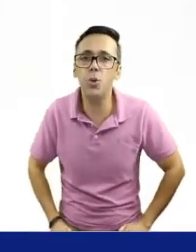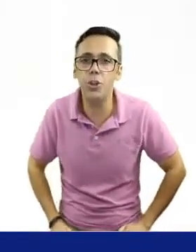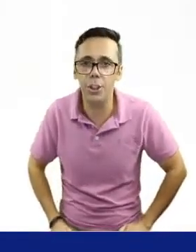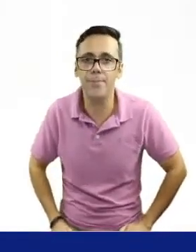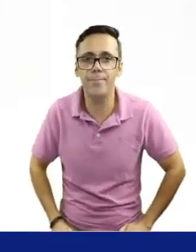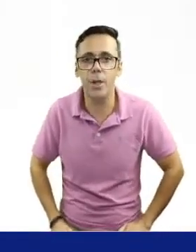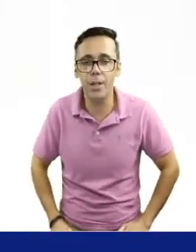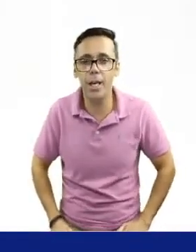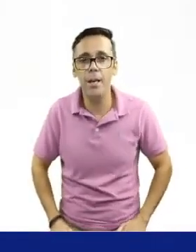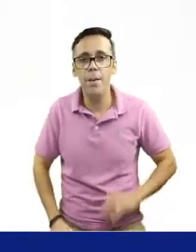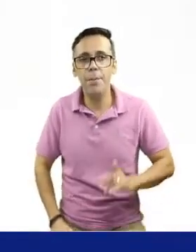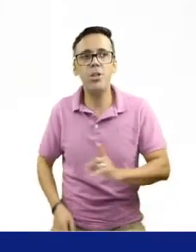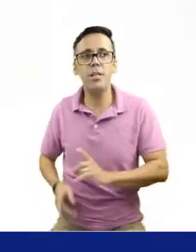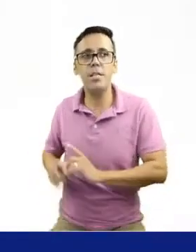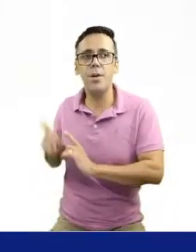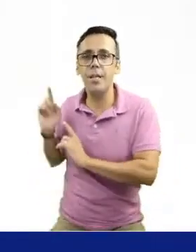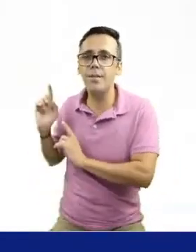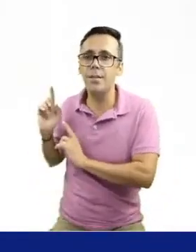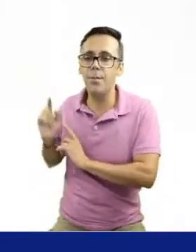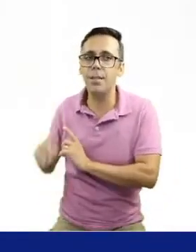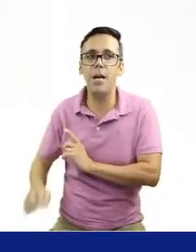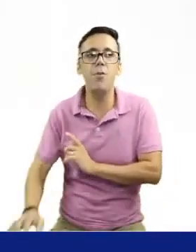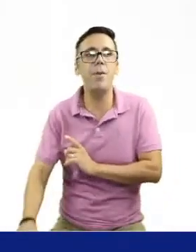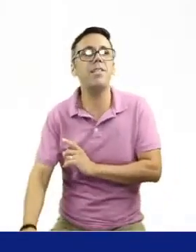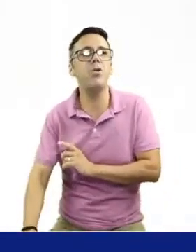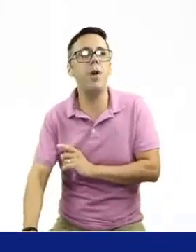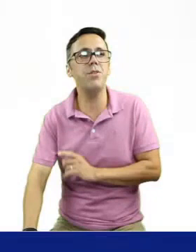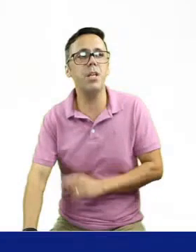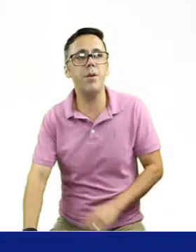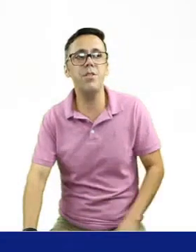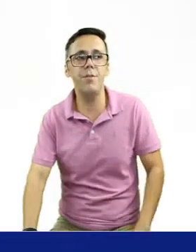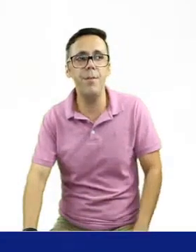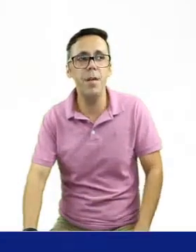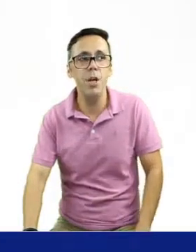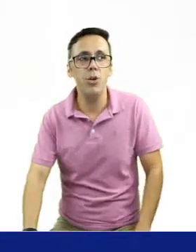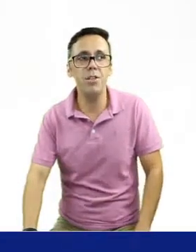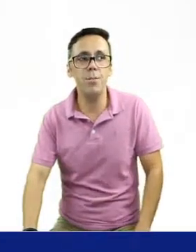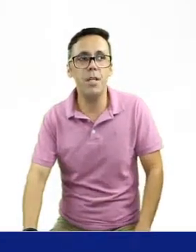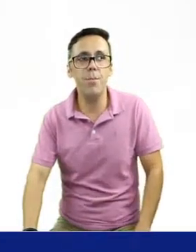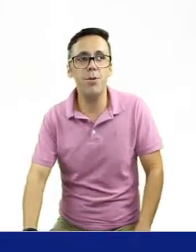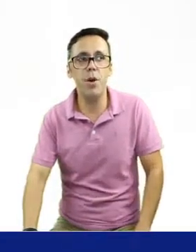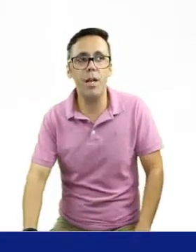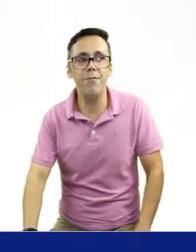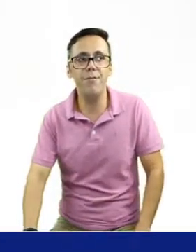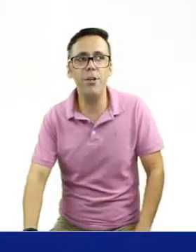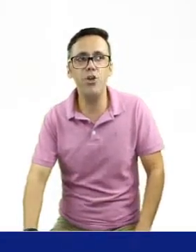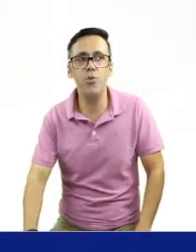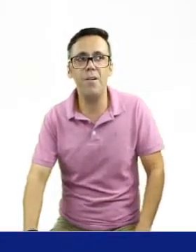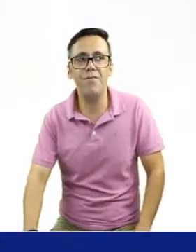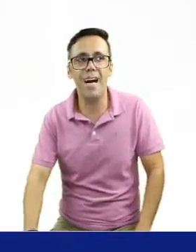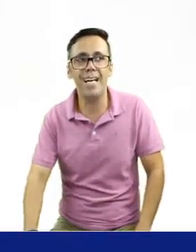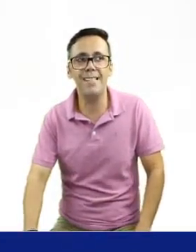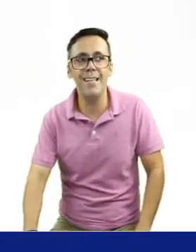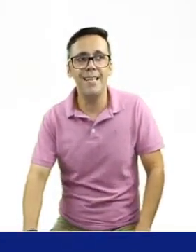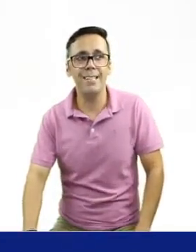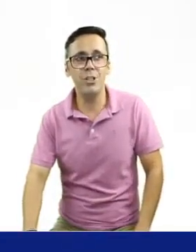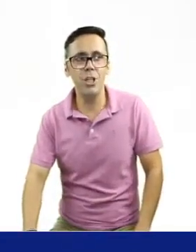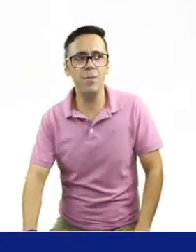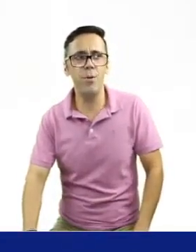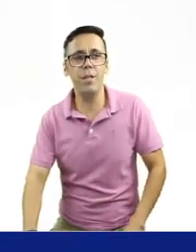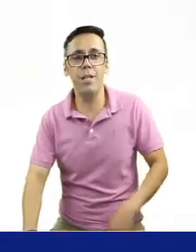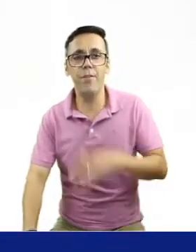em radiologia em presta atenção aqui em cima tá vou passar uma alça aqui para você ver nós temos aqui com essa hora senti uma